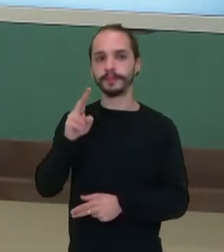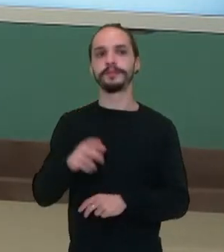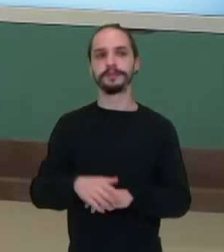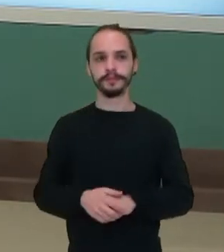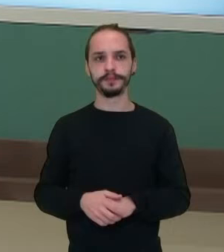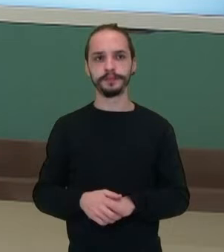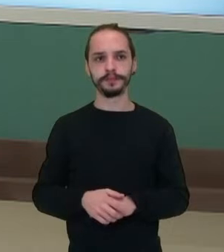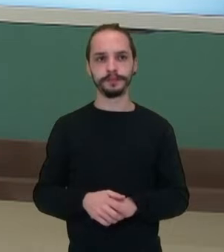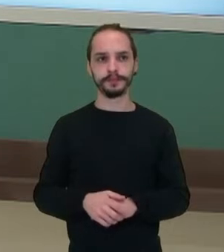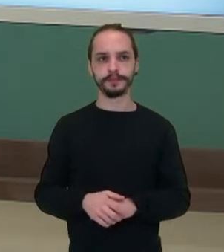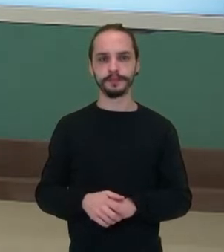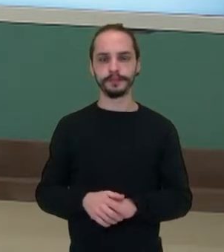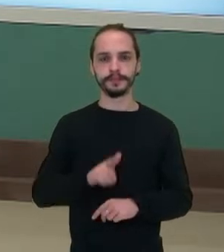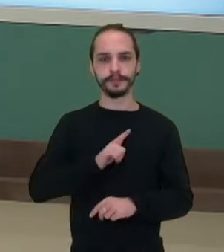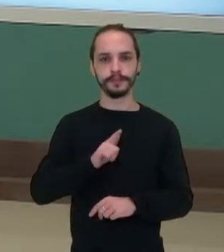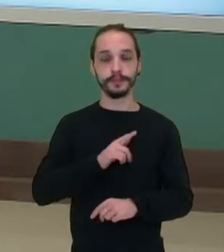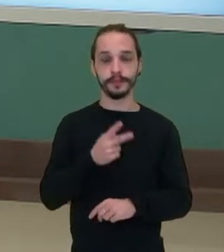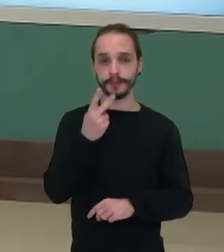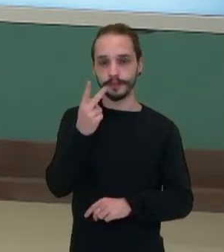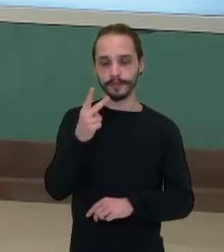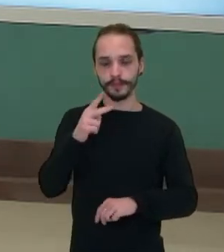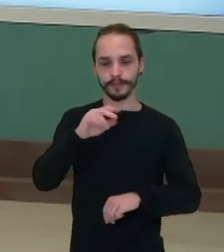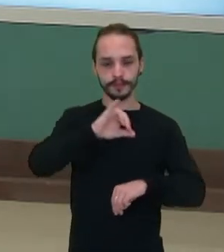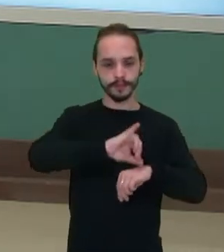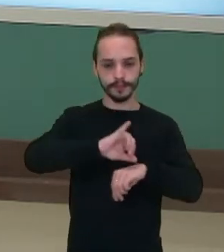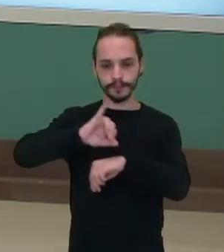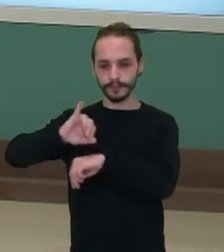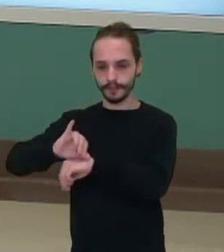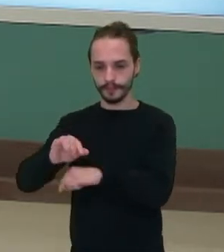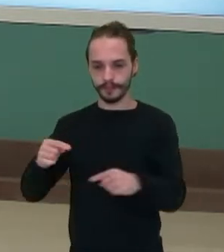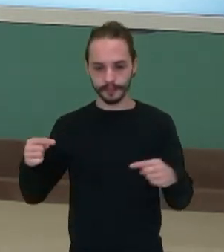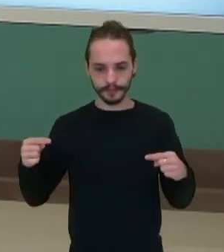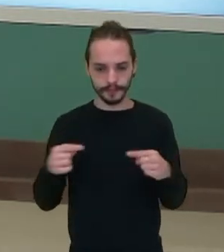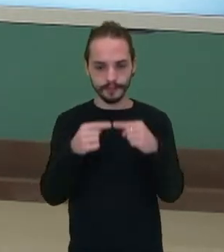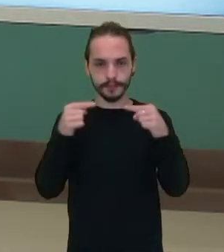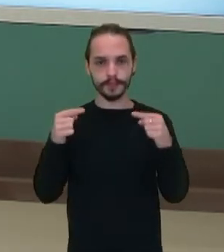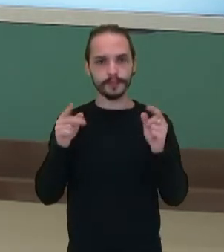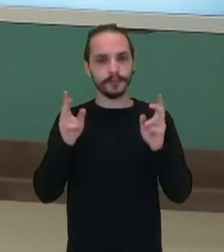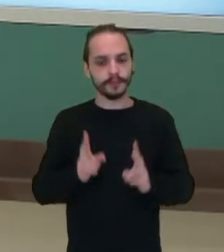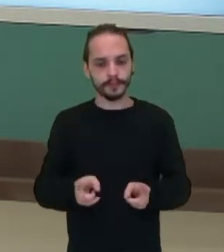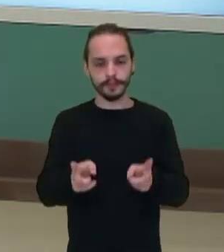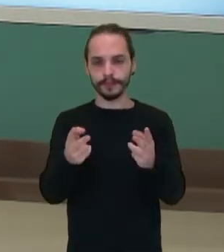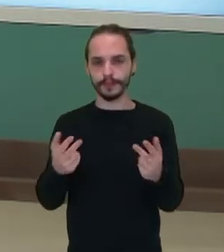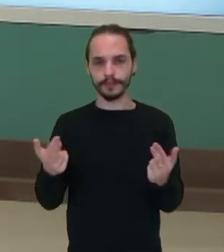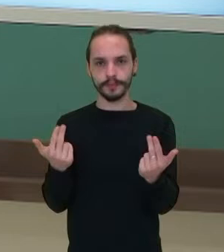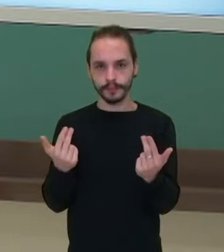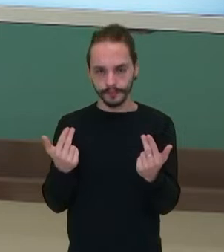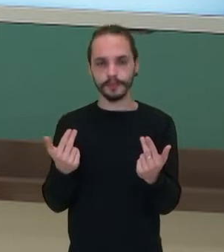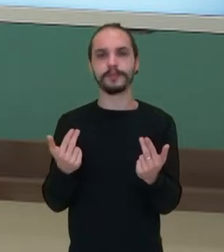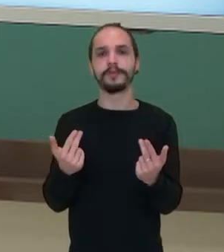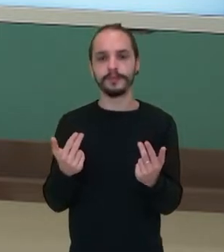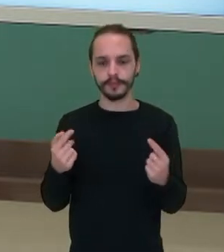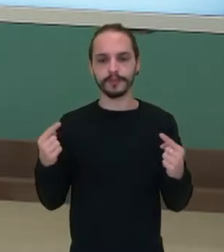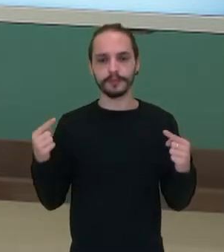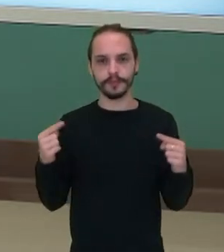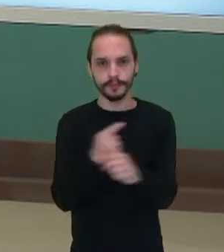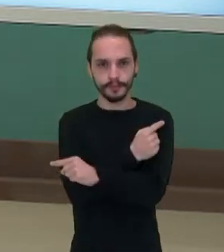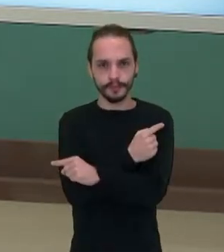ações mútuas de dois corpos, um sobre o outro, são sempre iguais e dirigidas em